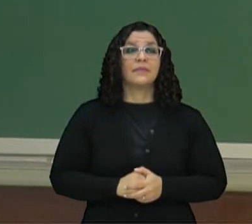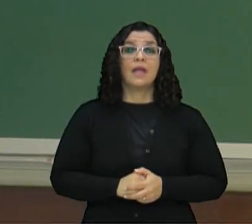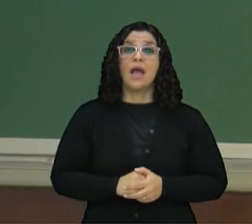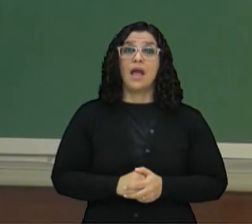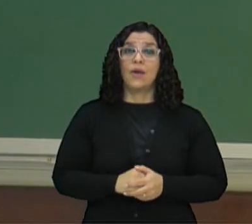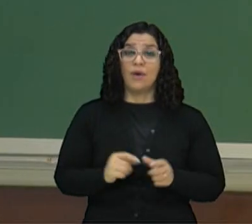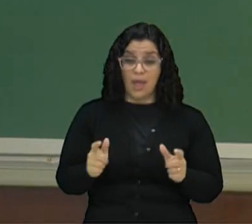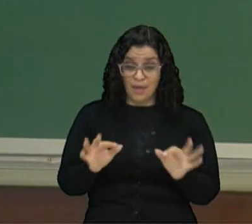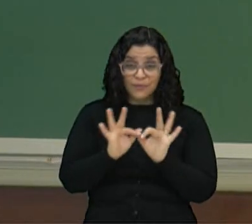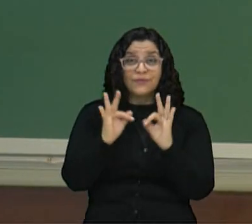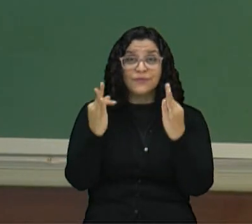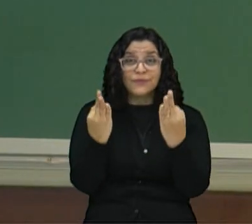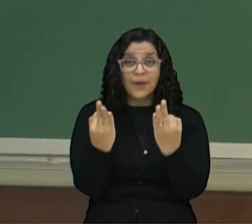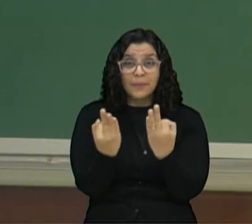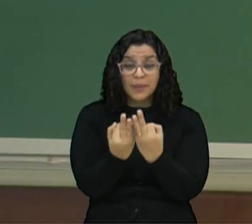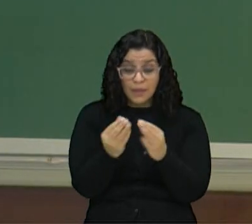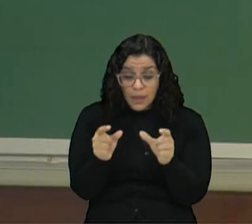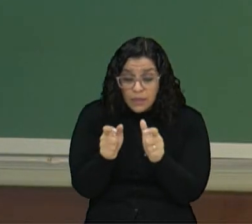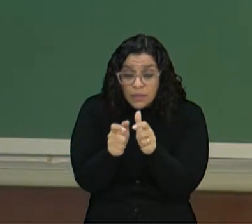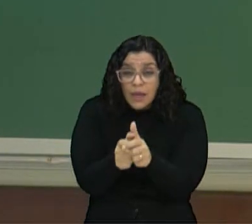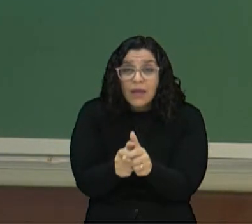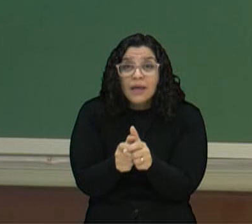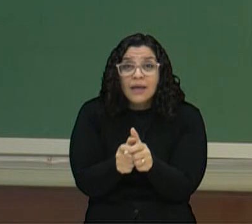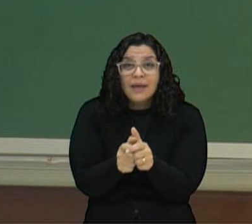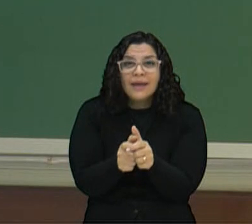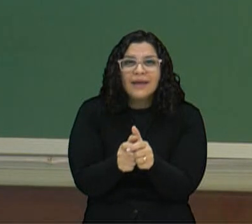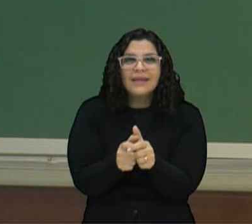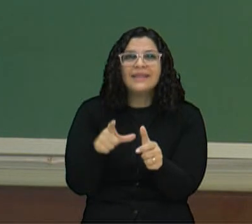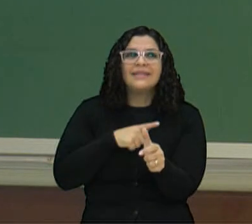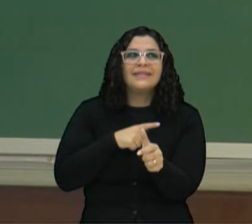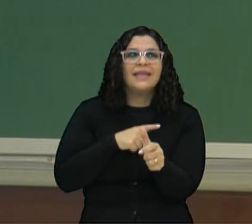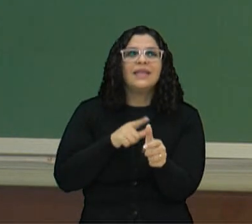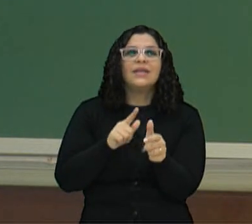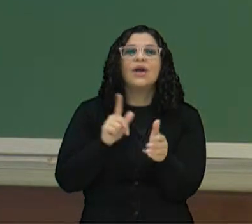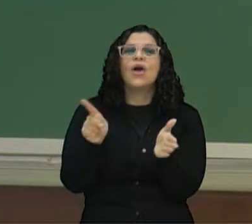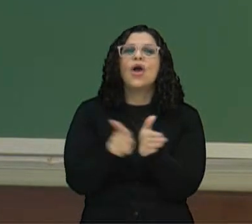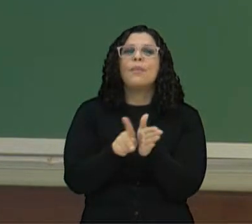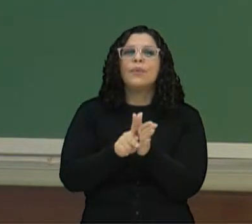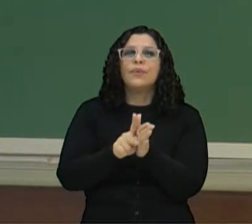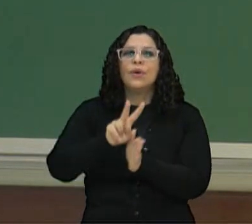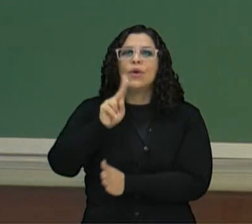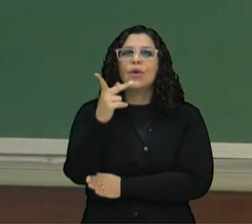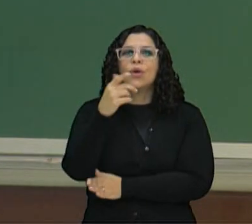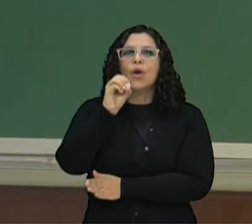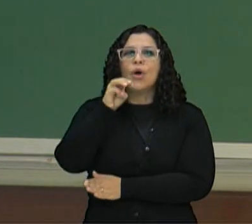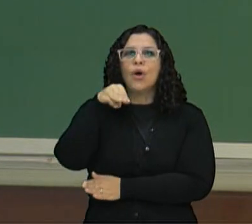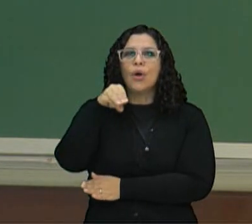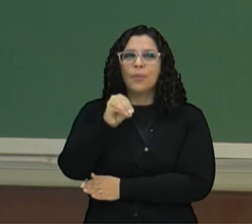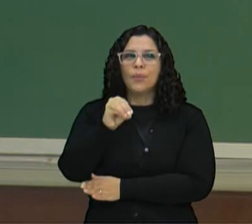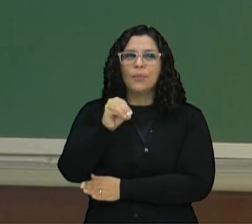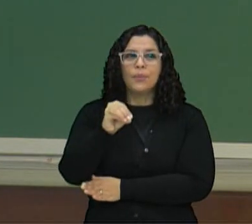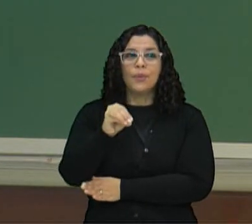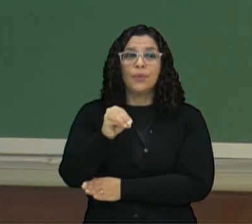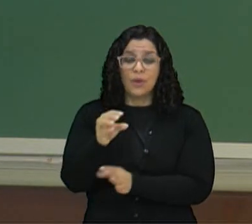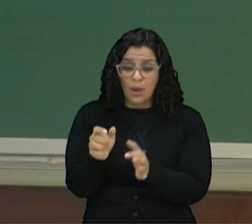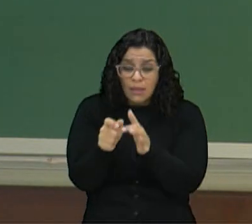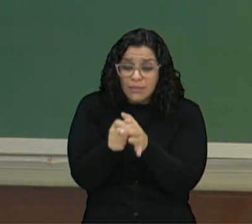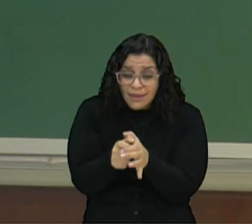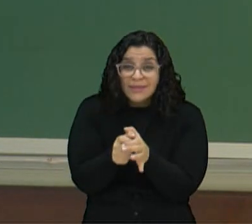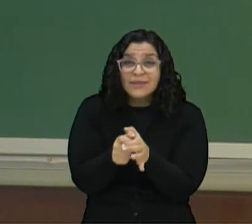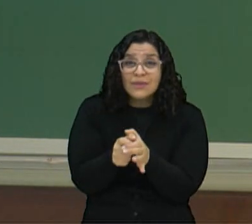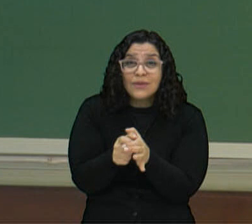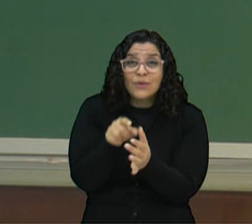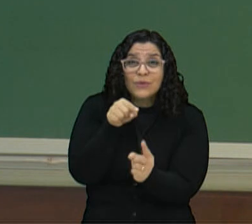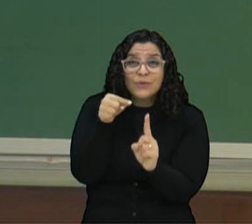E dentro da família Hominidae, nós estamos no gênero Homo e na espécie